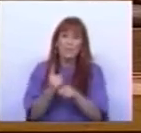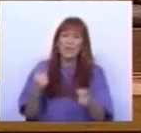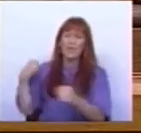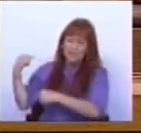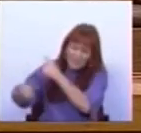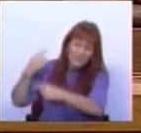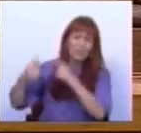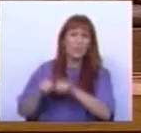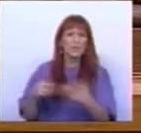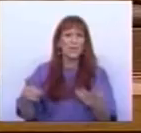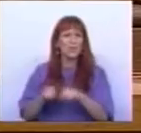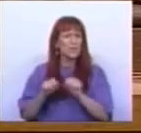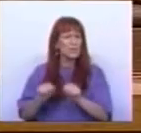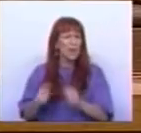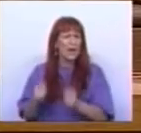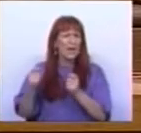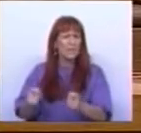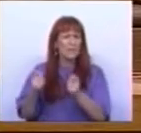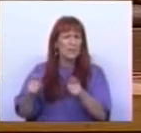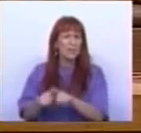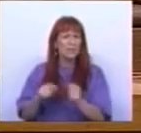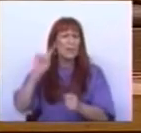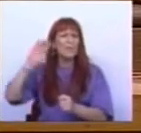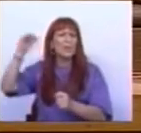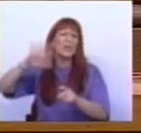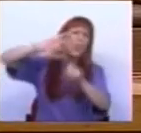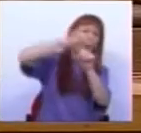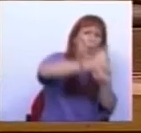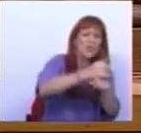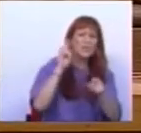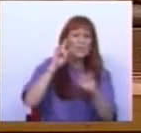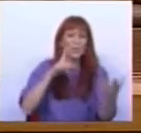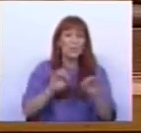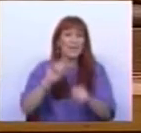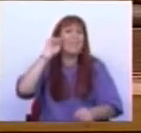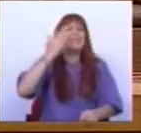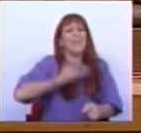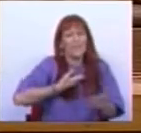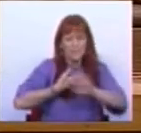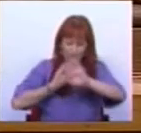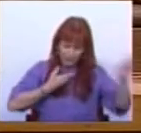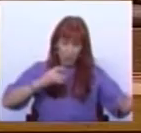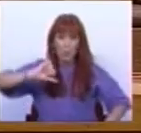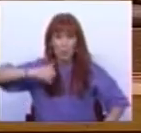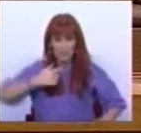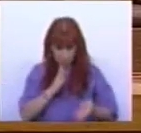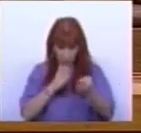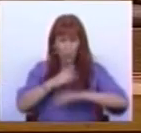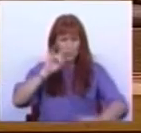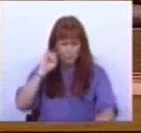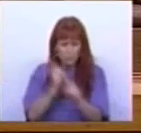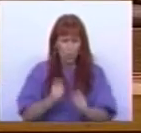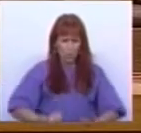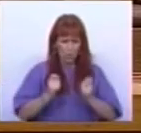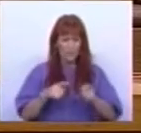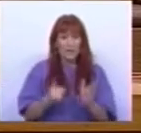longo dos tempos quem trocasse esse investimento por outras prioridades, como os valores do déficit. Da parte dos Verdes, continuaremos a exigir o